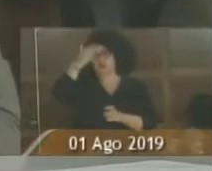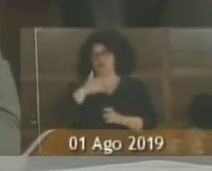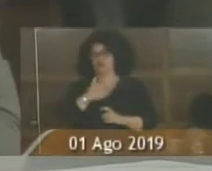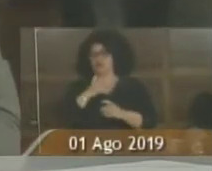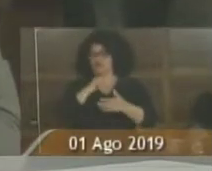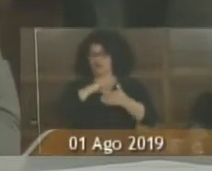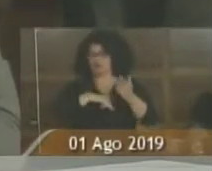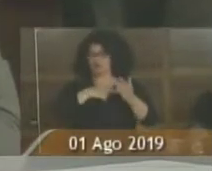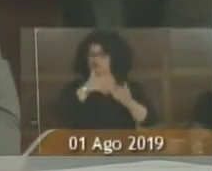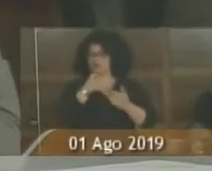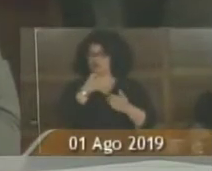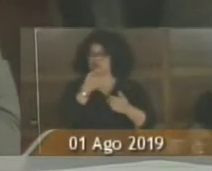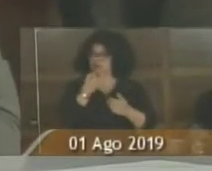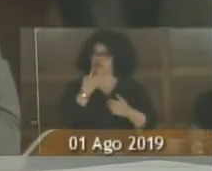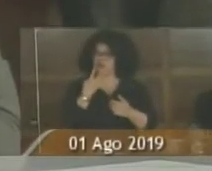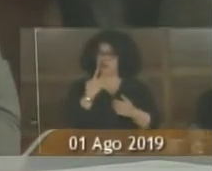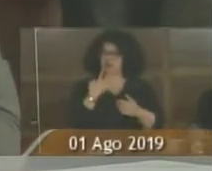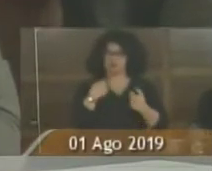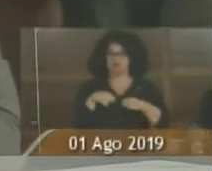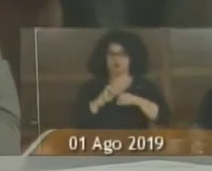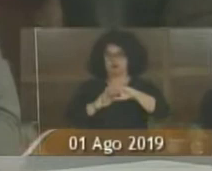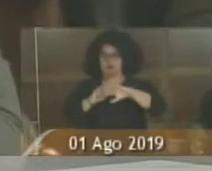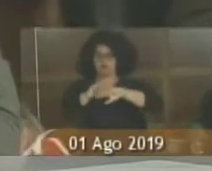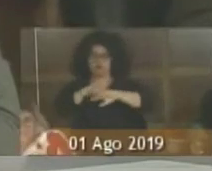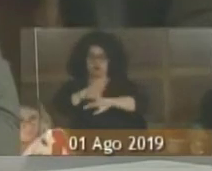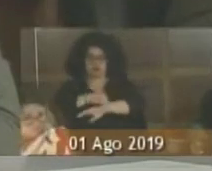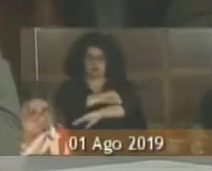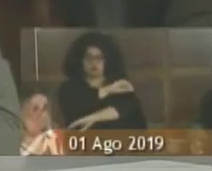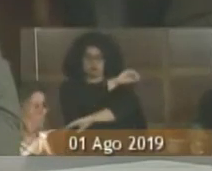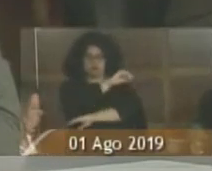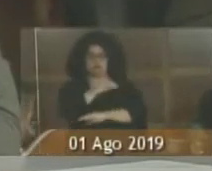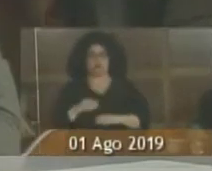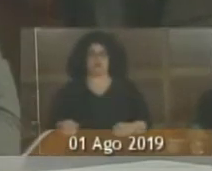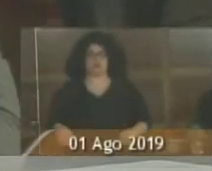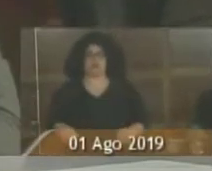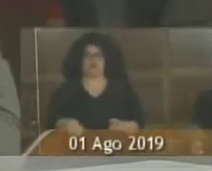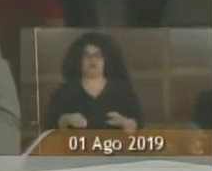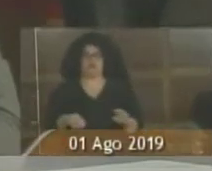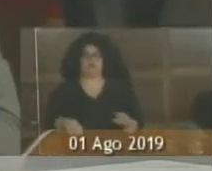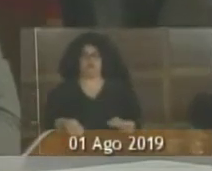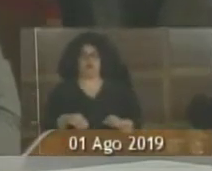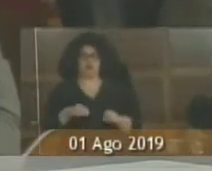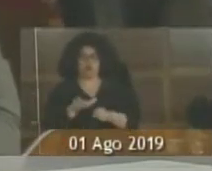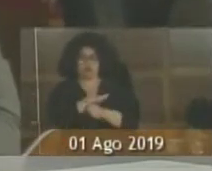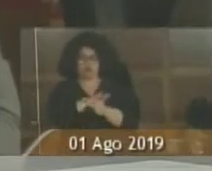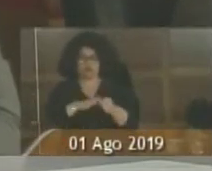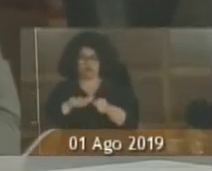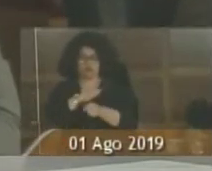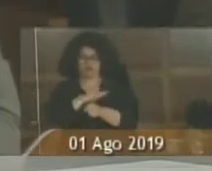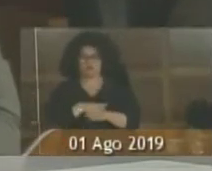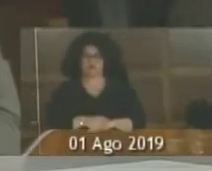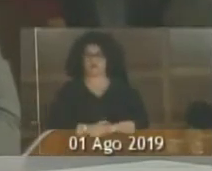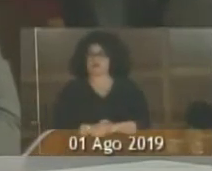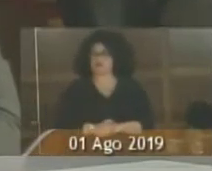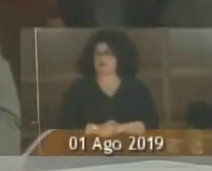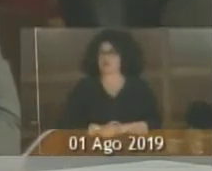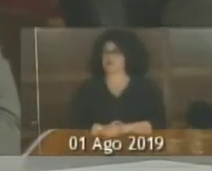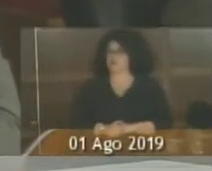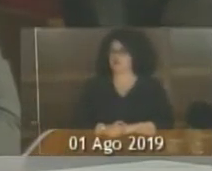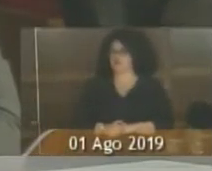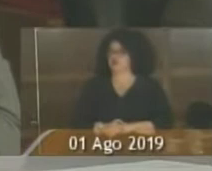prefeito a construção de uma escadaria com corrimão na chegada do Aventureiro atrás do camping do Luiz, bairro Praia do Aventureiro, Ilha